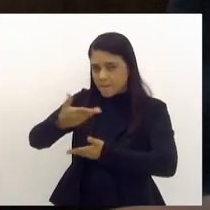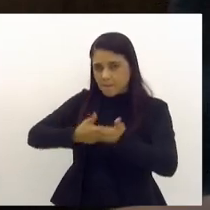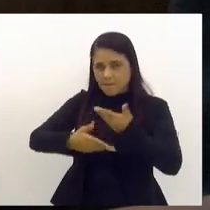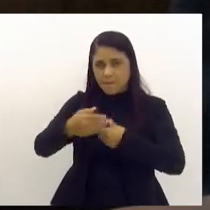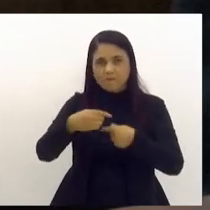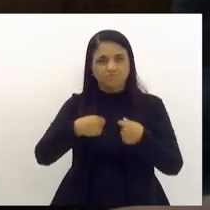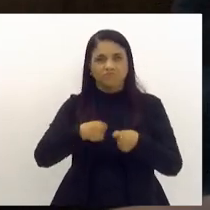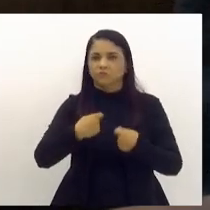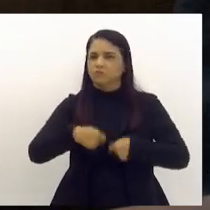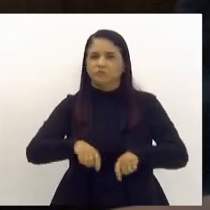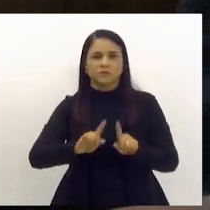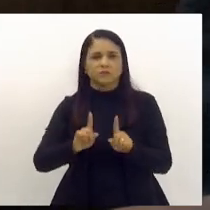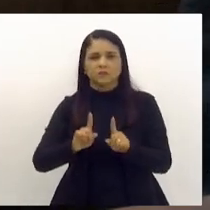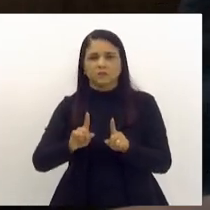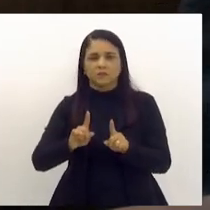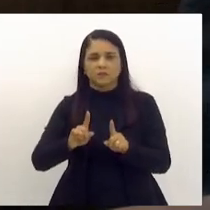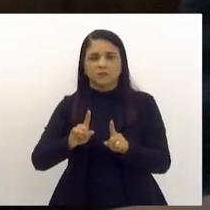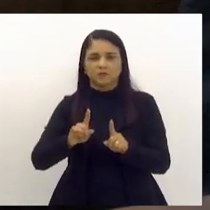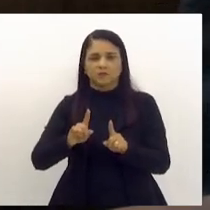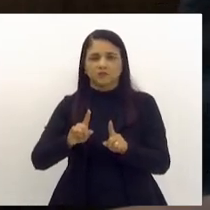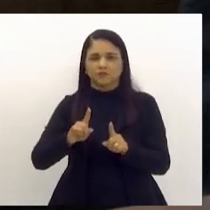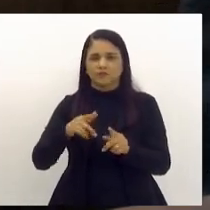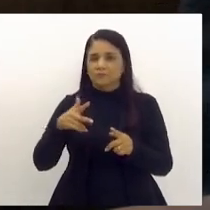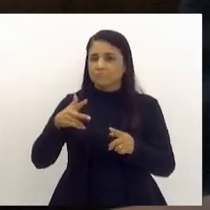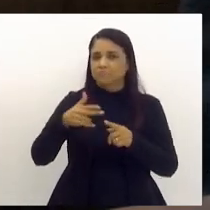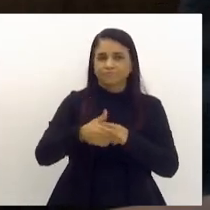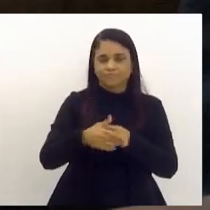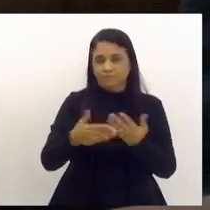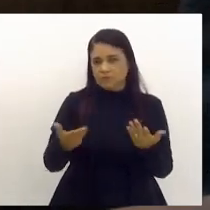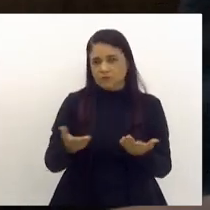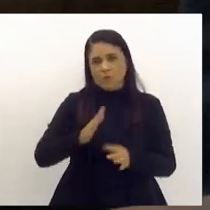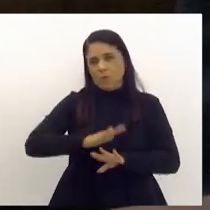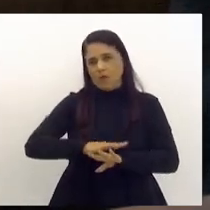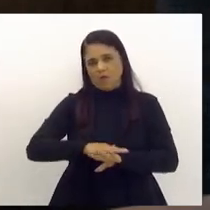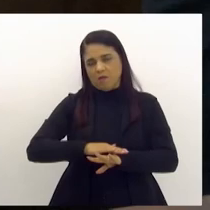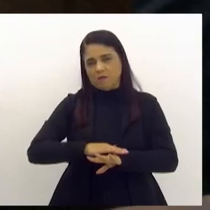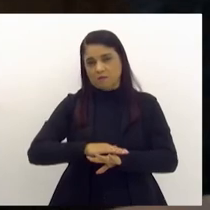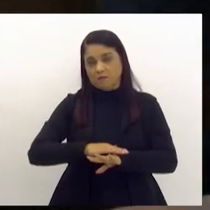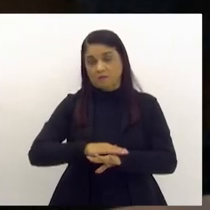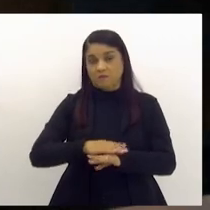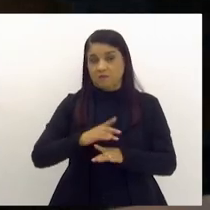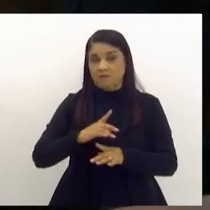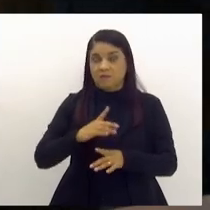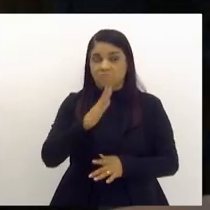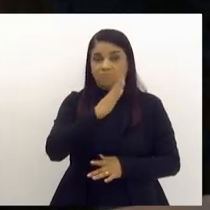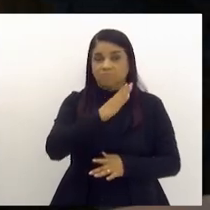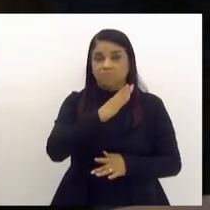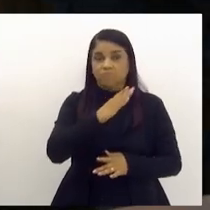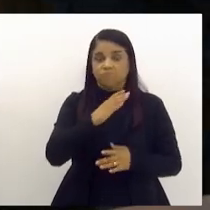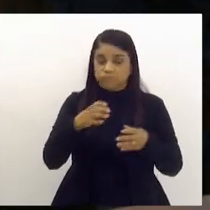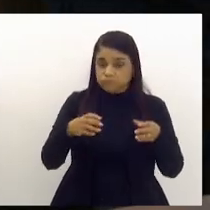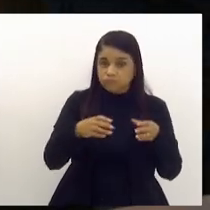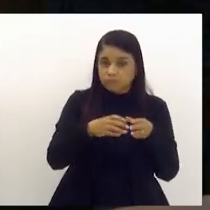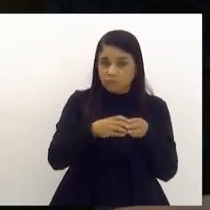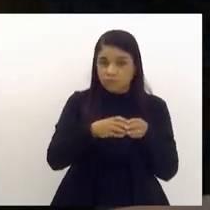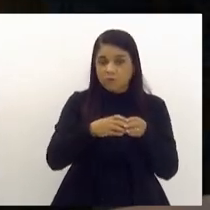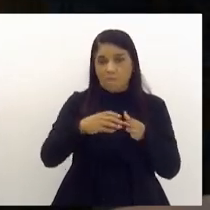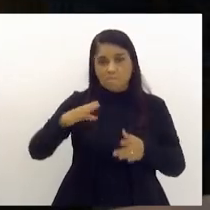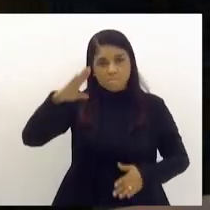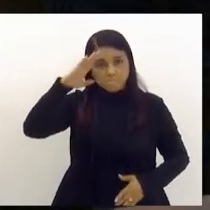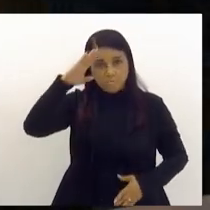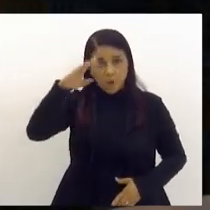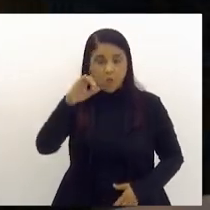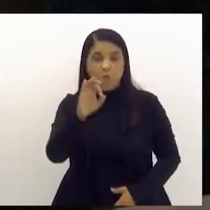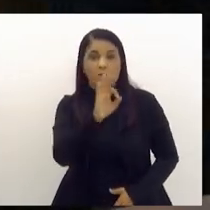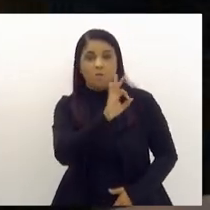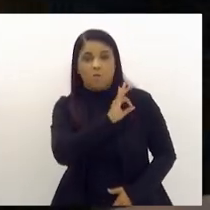Nós não precisamos de intervenção nesse momento. As forças policiais, deputado Pobel,